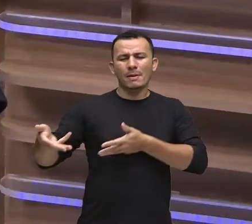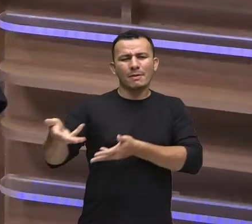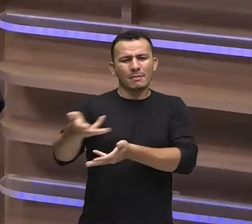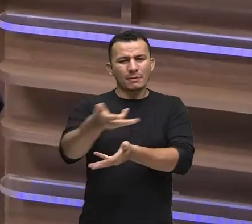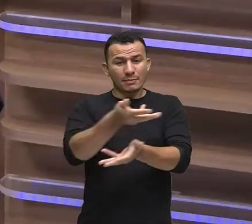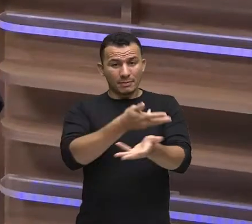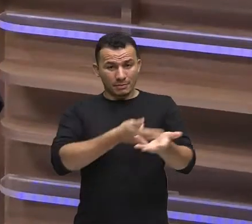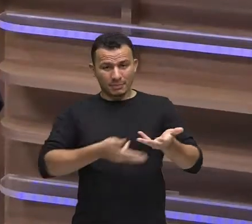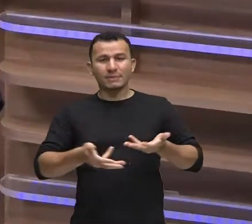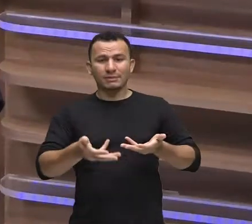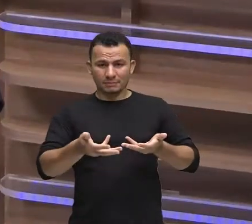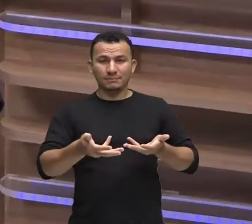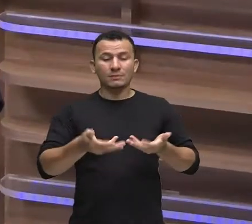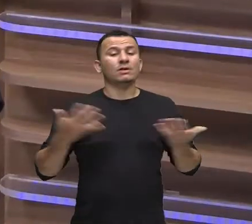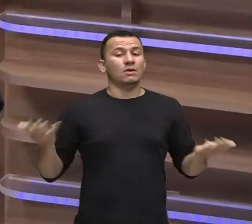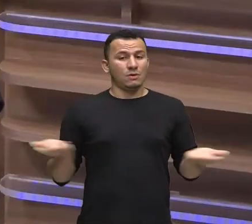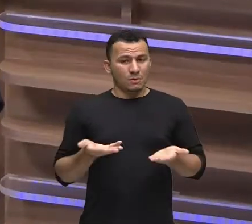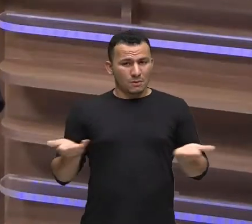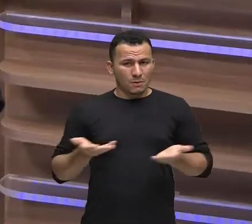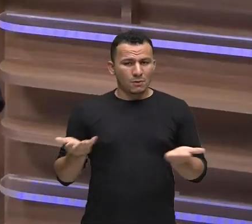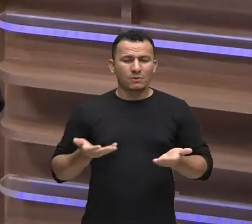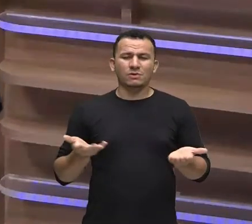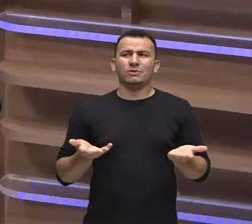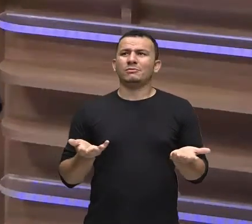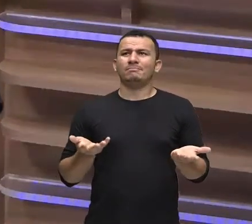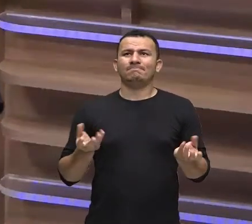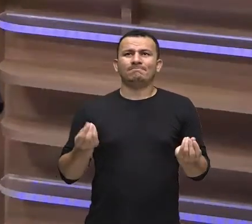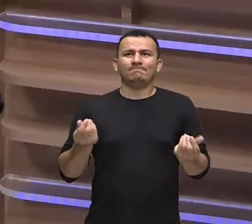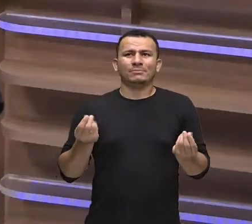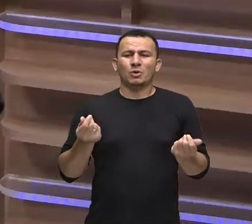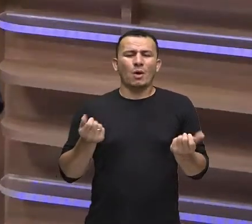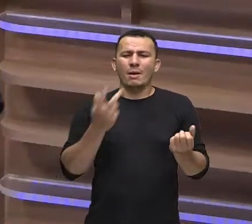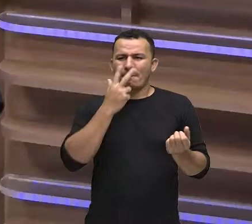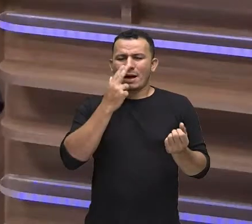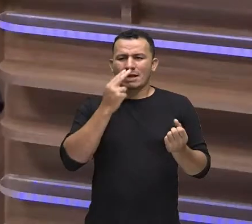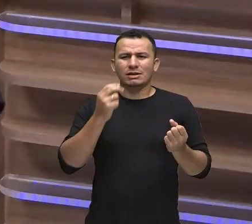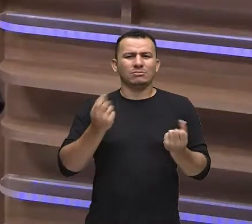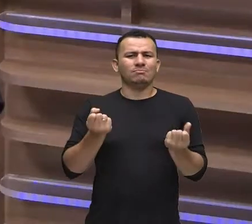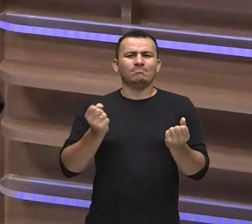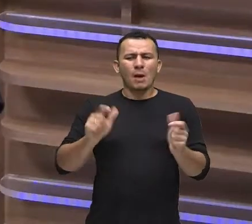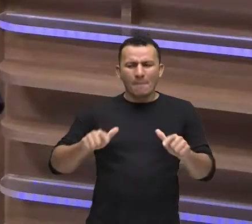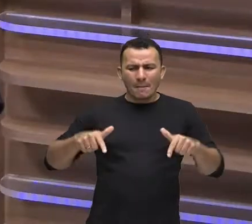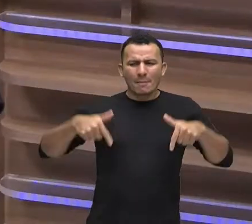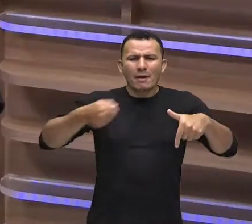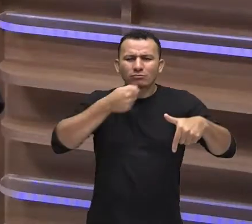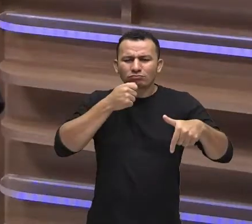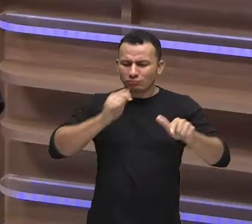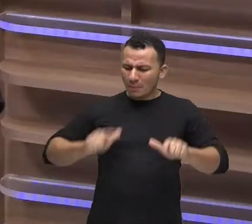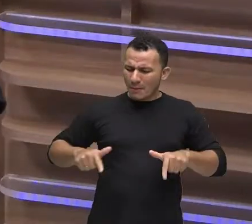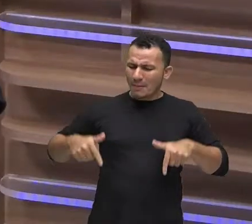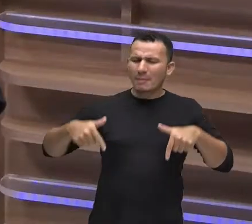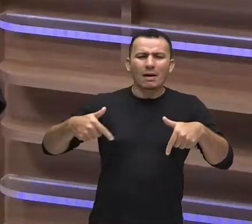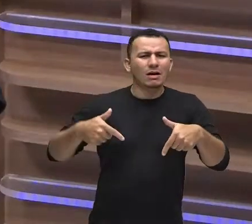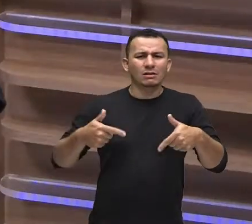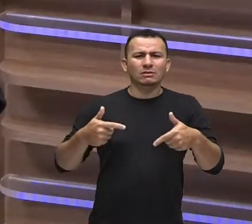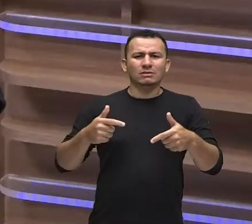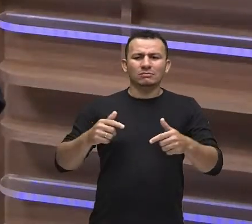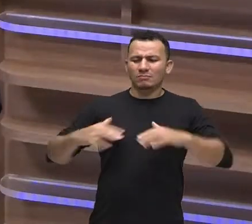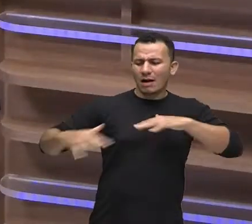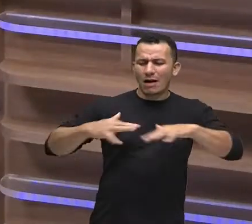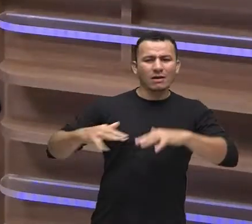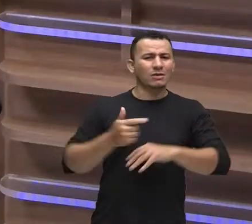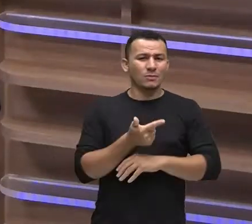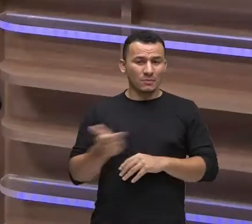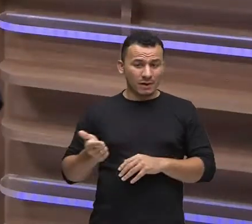vez que hoje já não é algo tão forte, não é algo tão que a gente perceba tanto, mas as